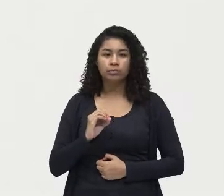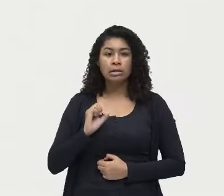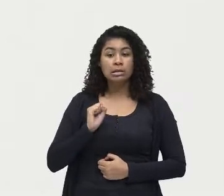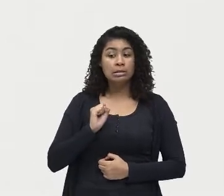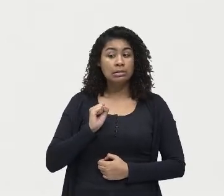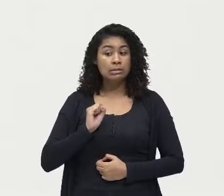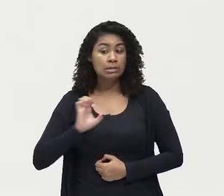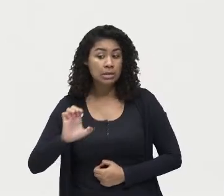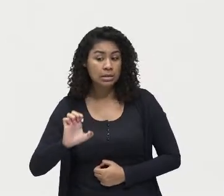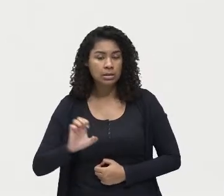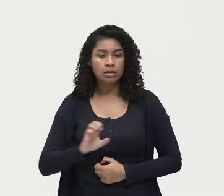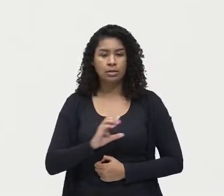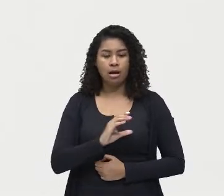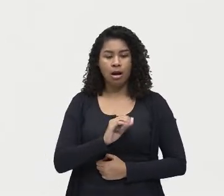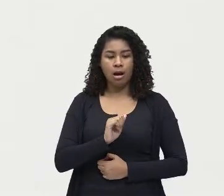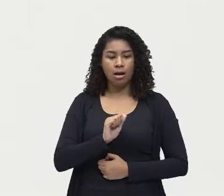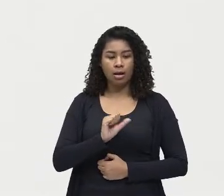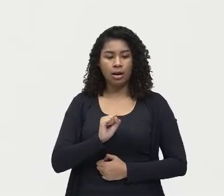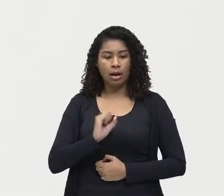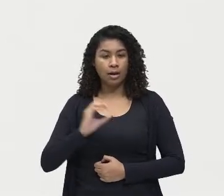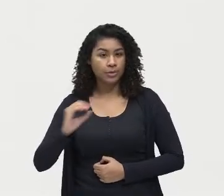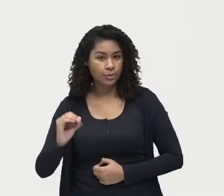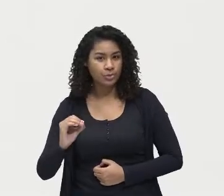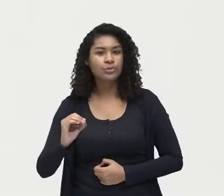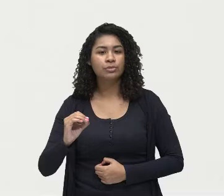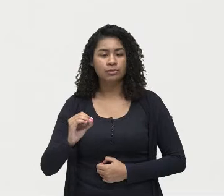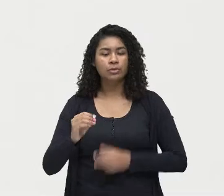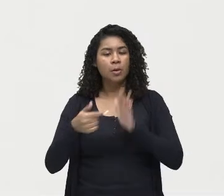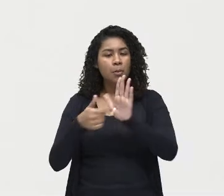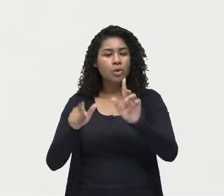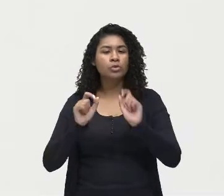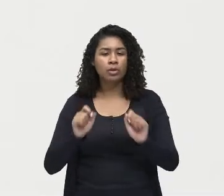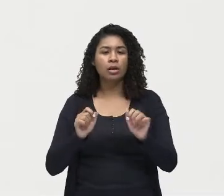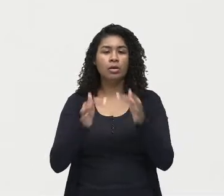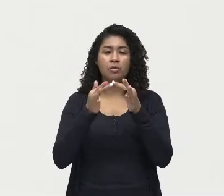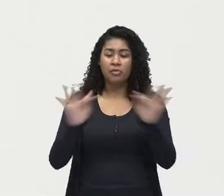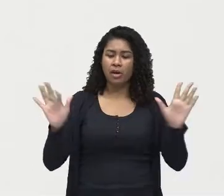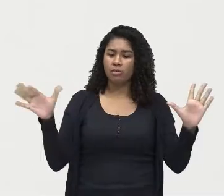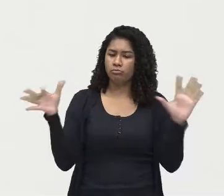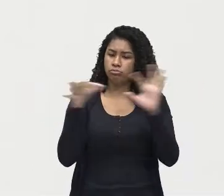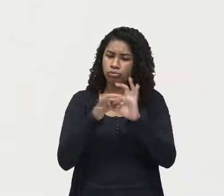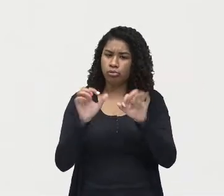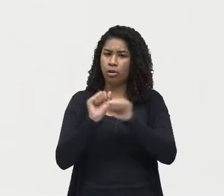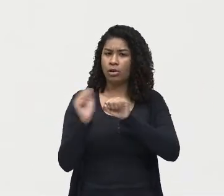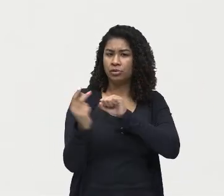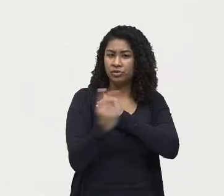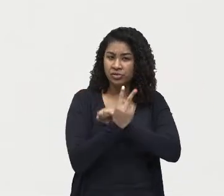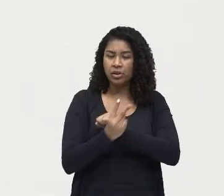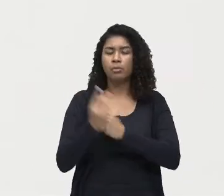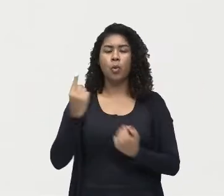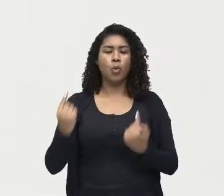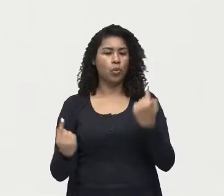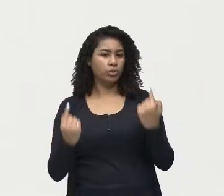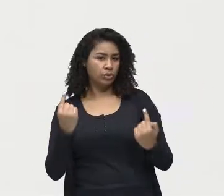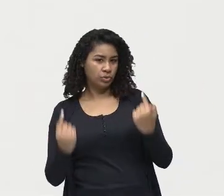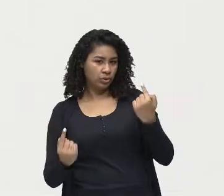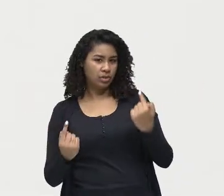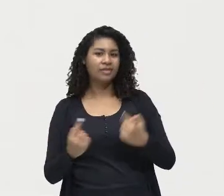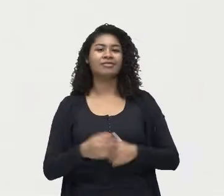me acontecer, é uma oração subordinada, adverbial, condicional, porque nós temos a ideia